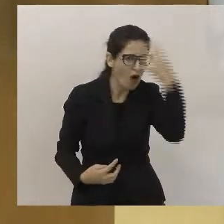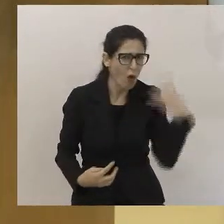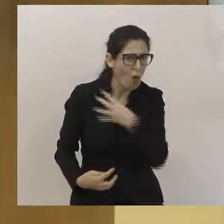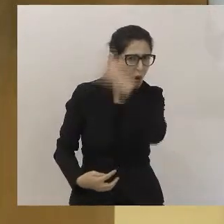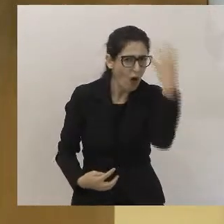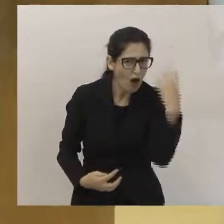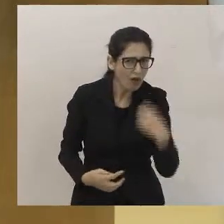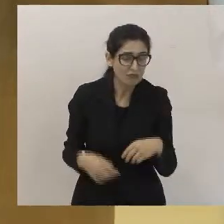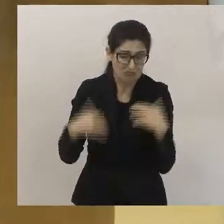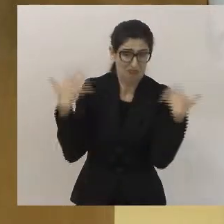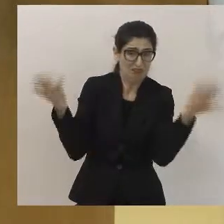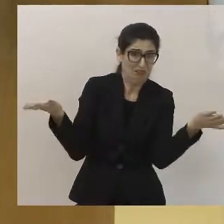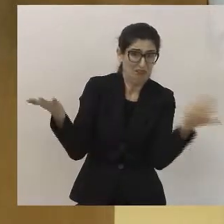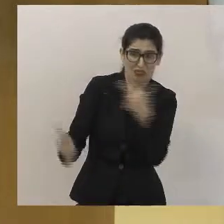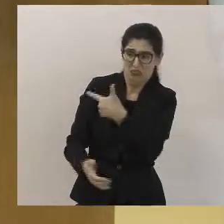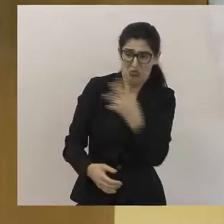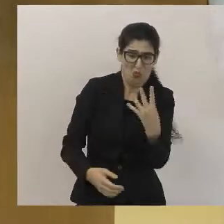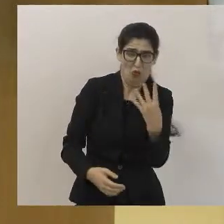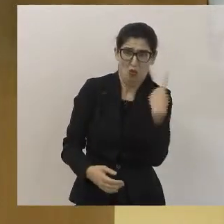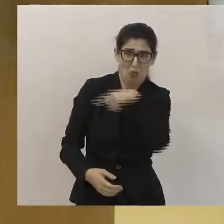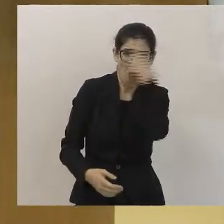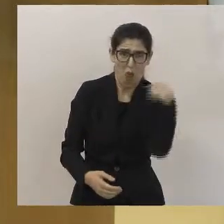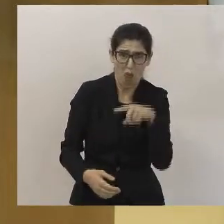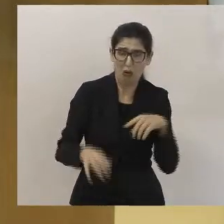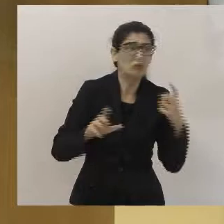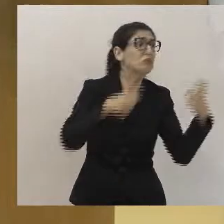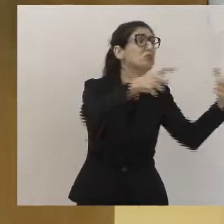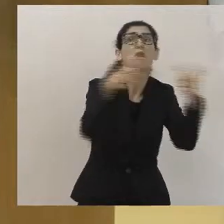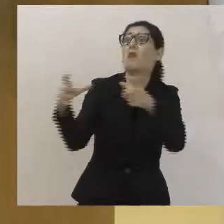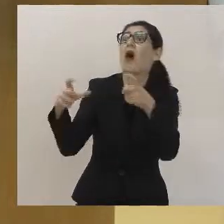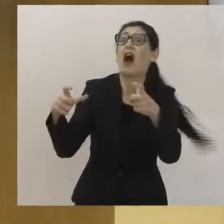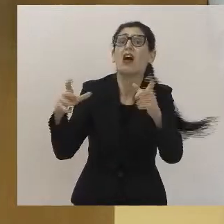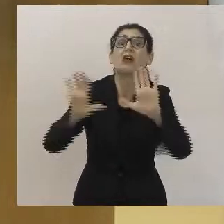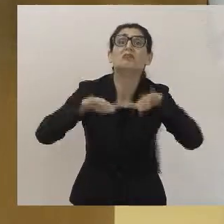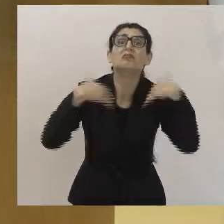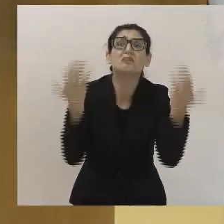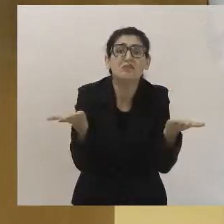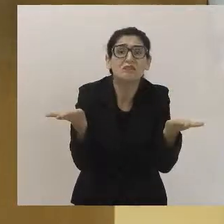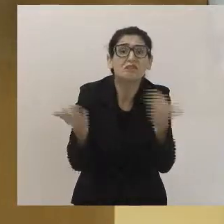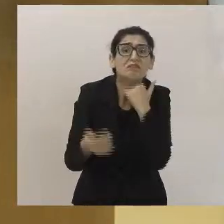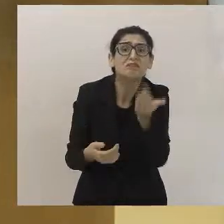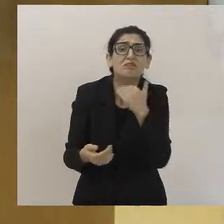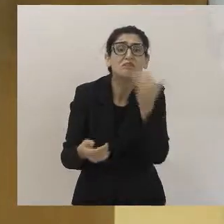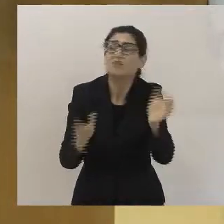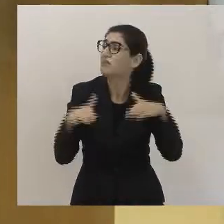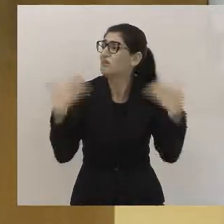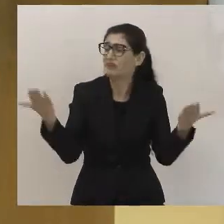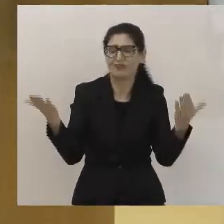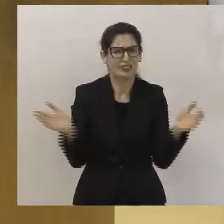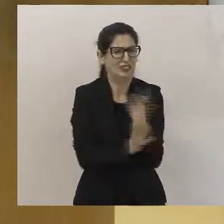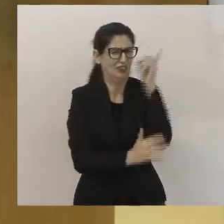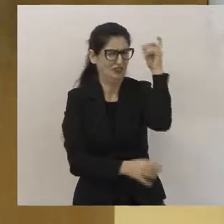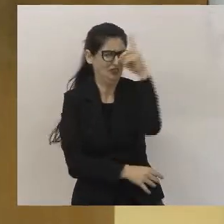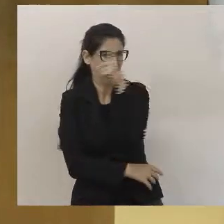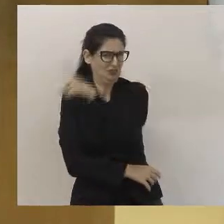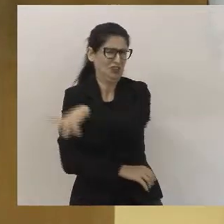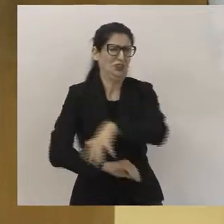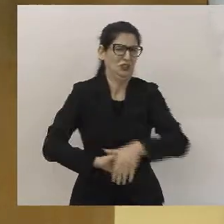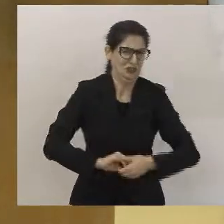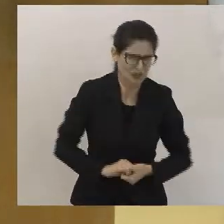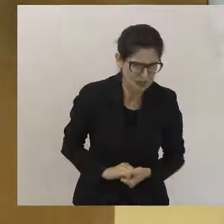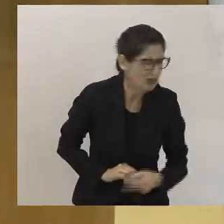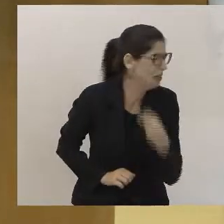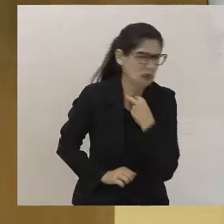ubs 24 horas a única questão é complicado gente não pode dar calote